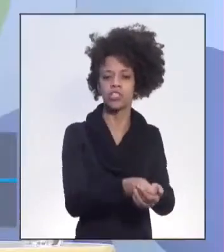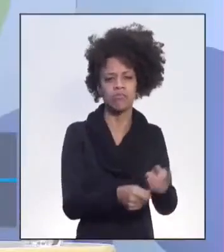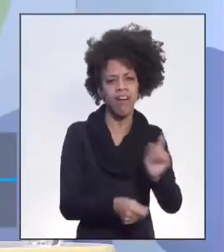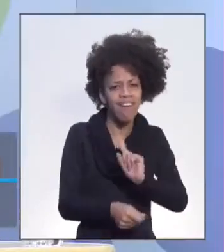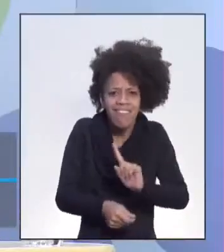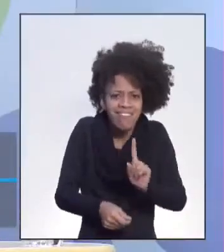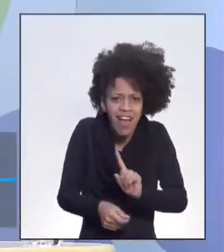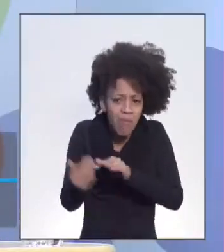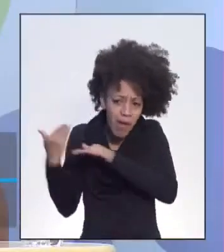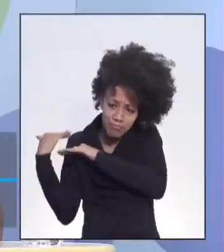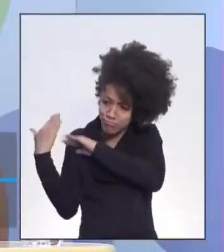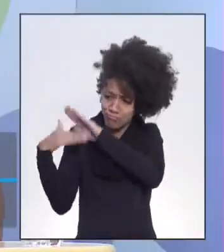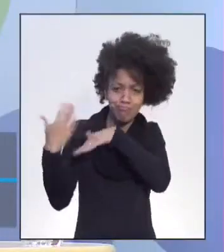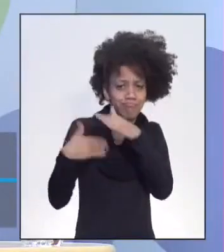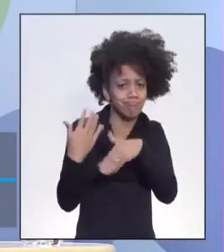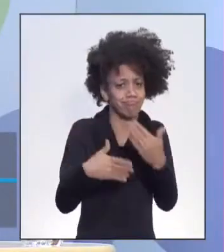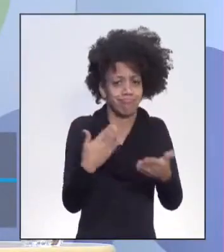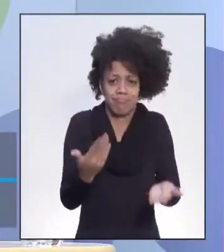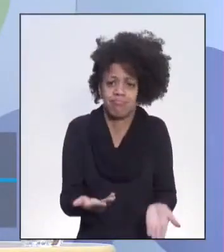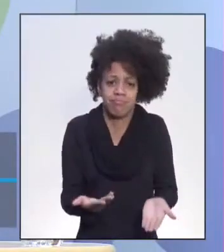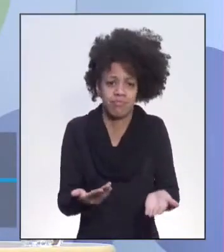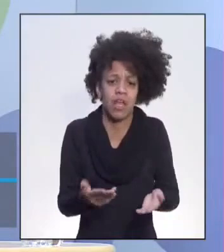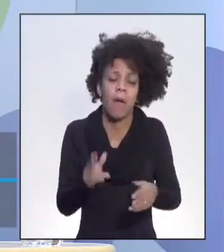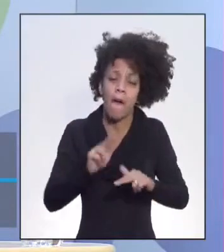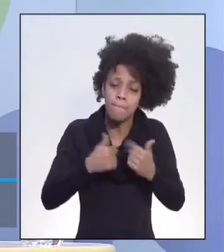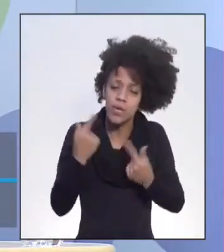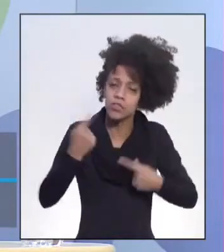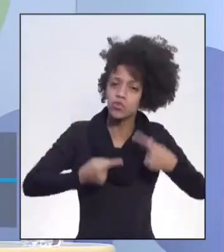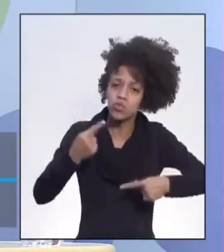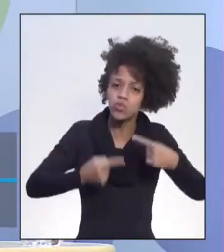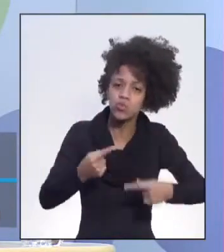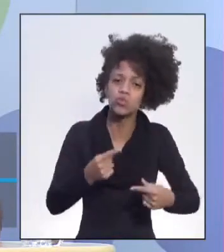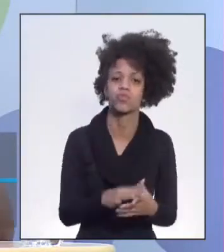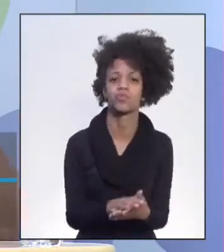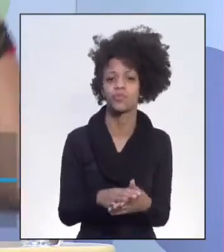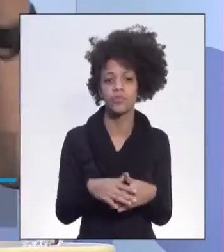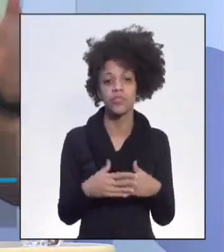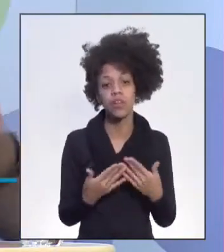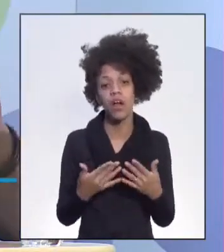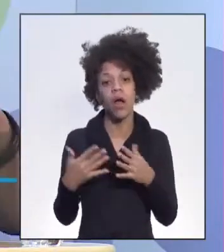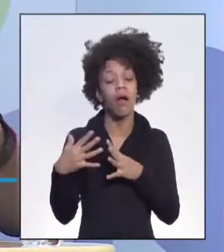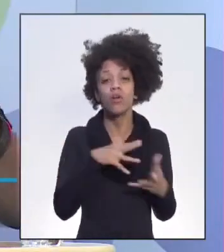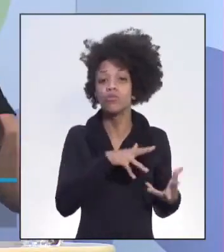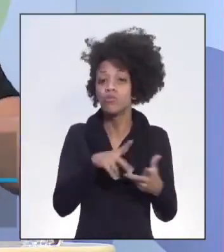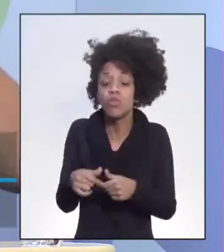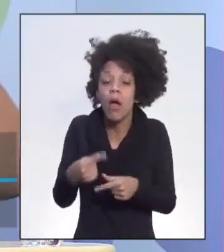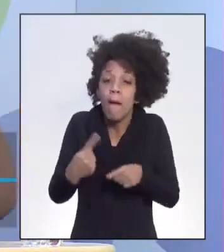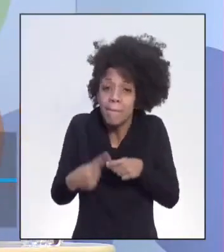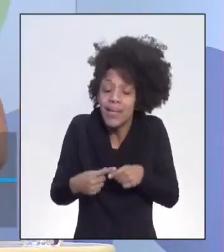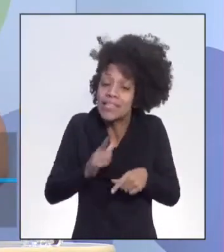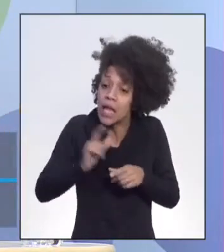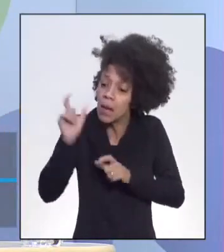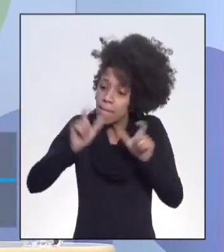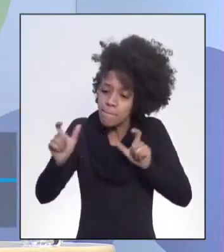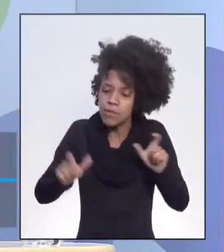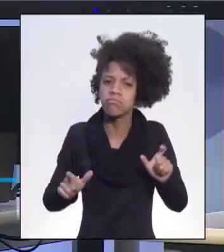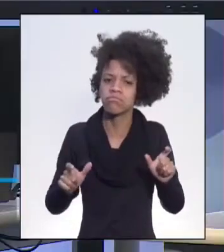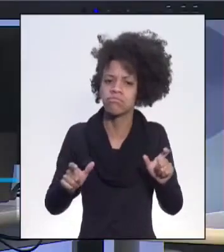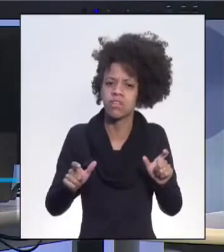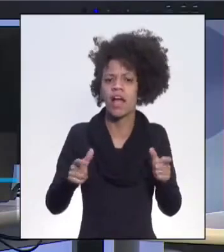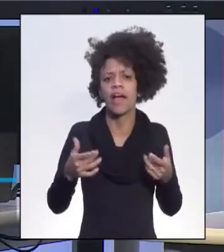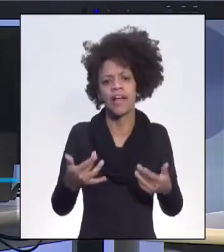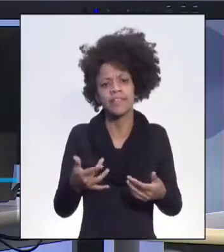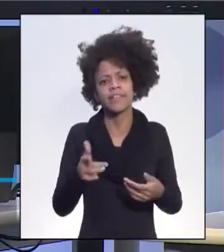mas não é uma estrutura. Então, é por isso que a gente discute essa estrutura com todo mundo, porque existem mulheres também que acabam